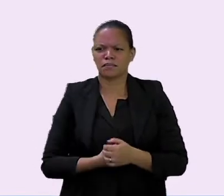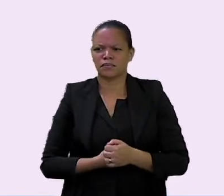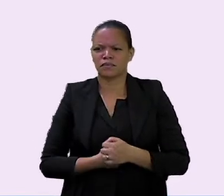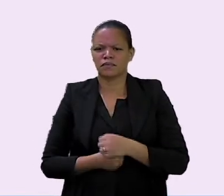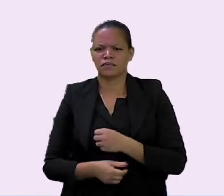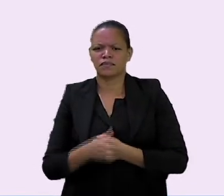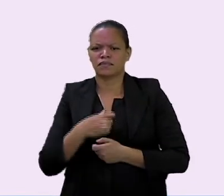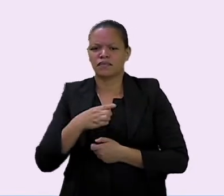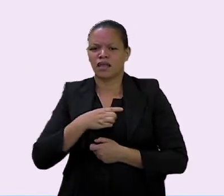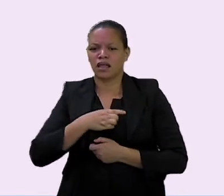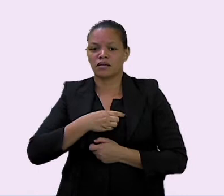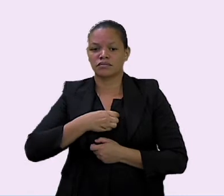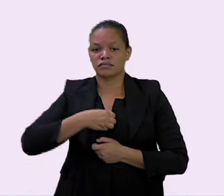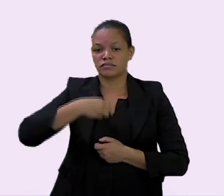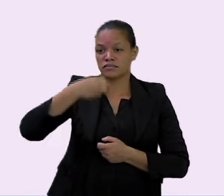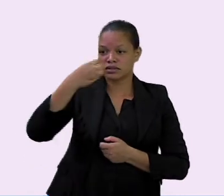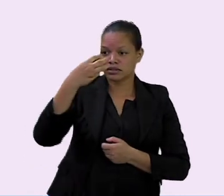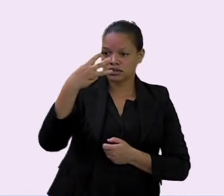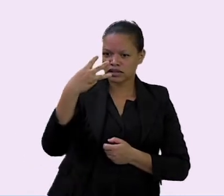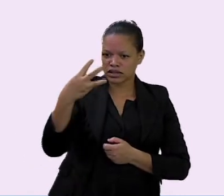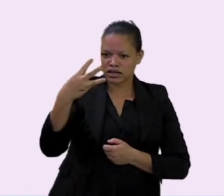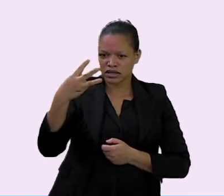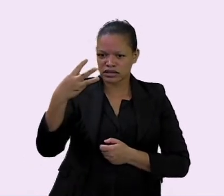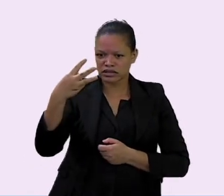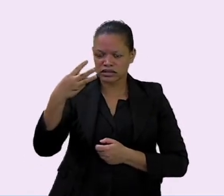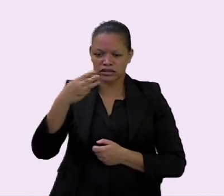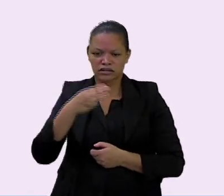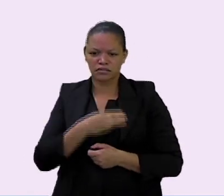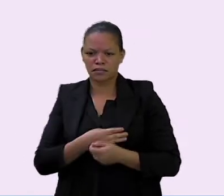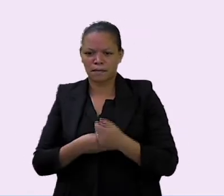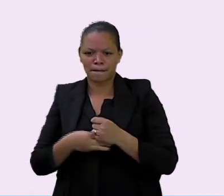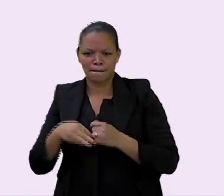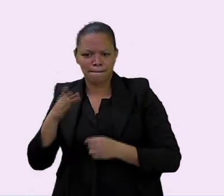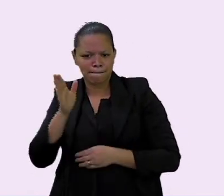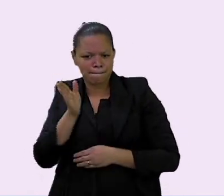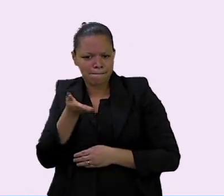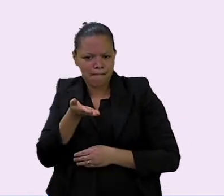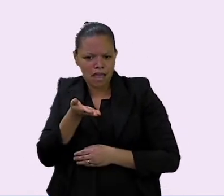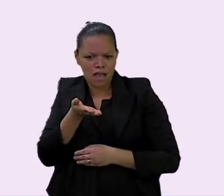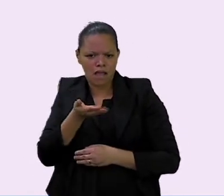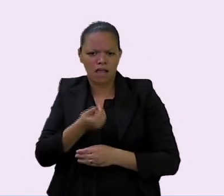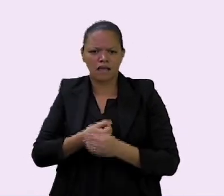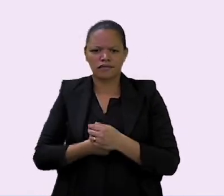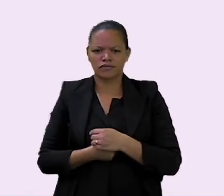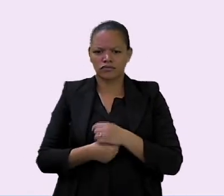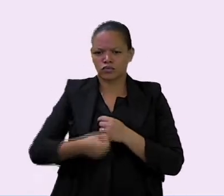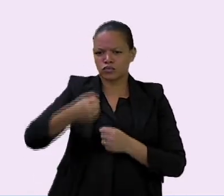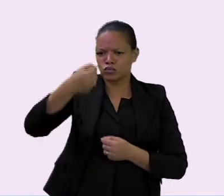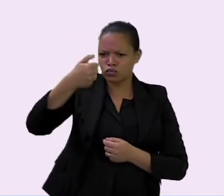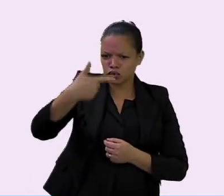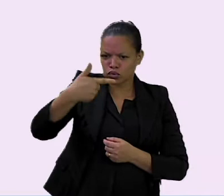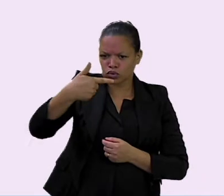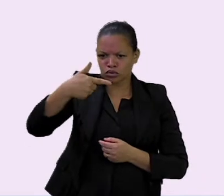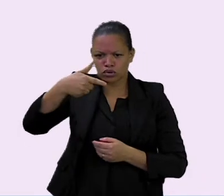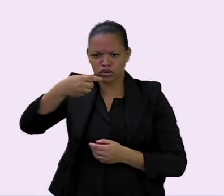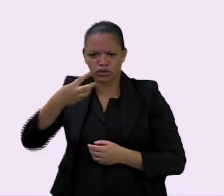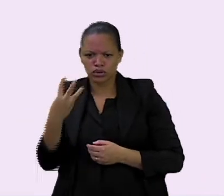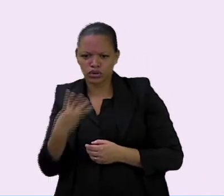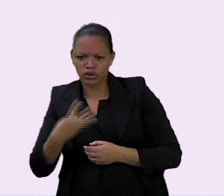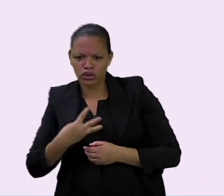2 embaixo, meios, okay? 3 meios. 2 terços.